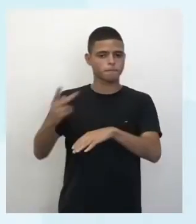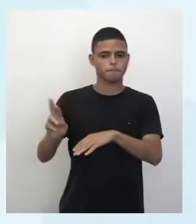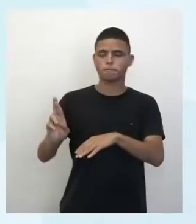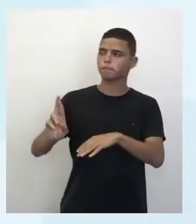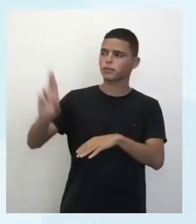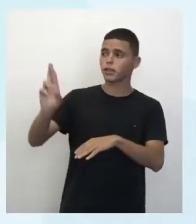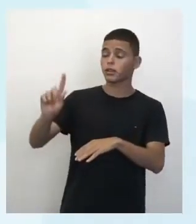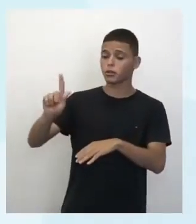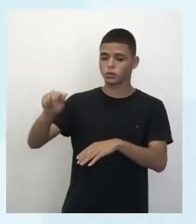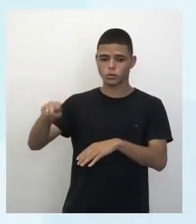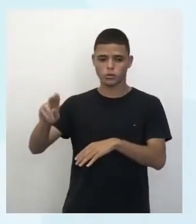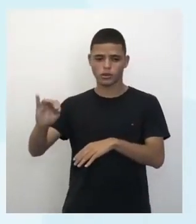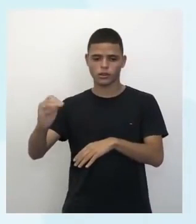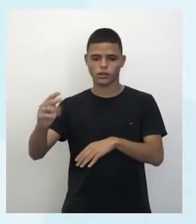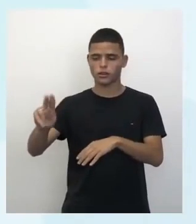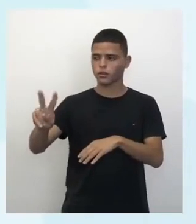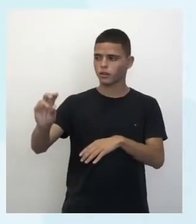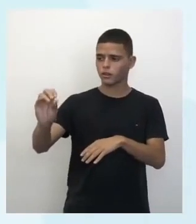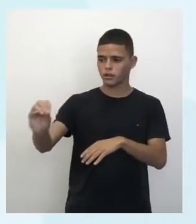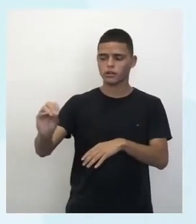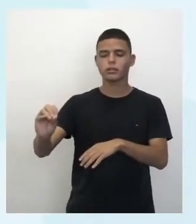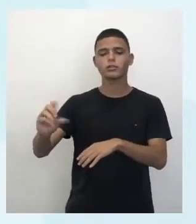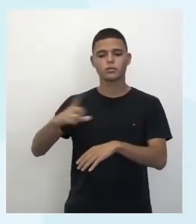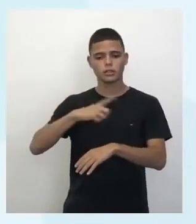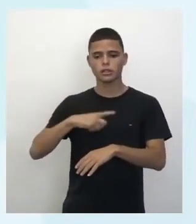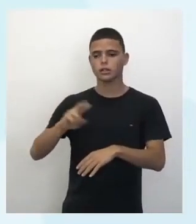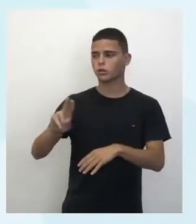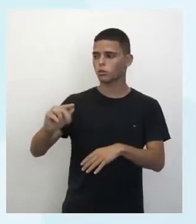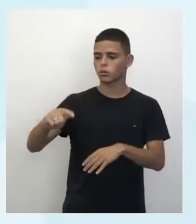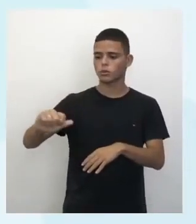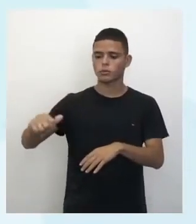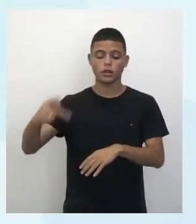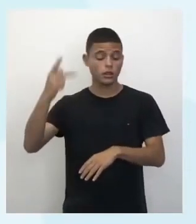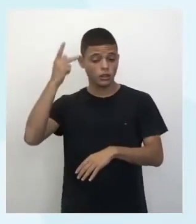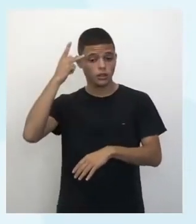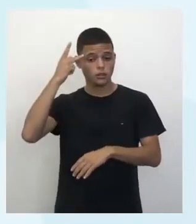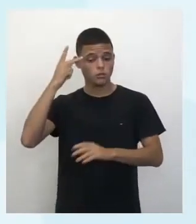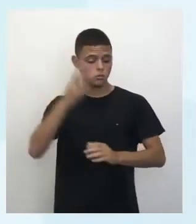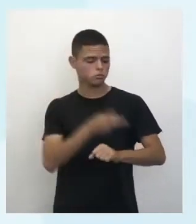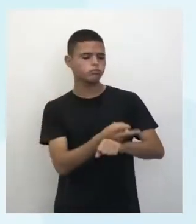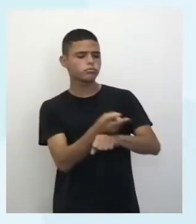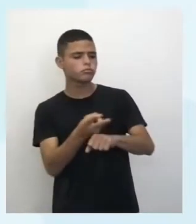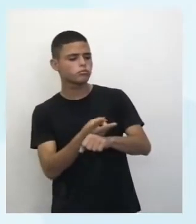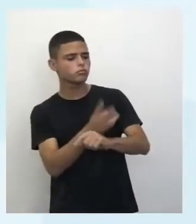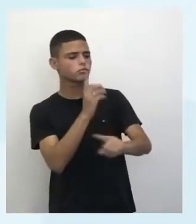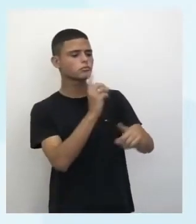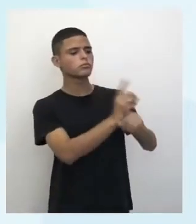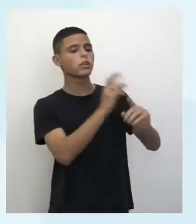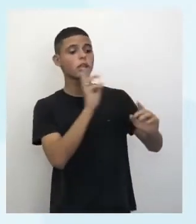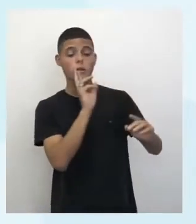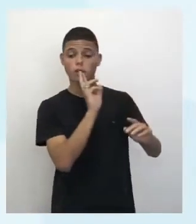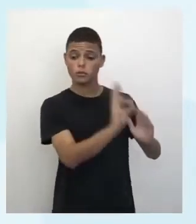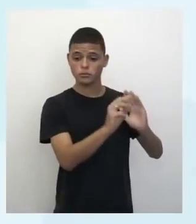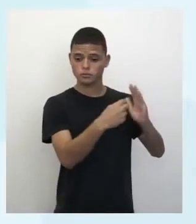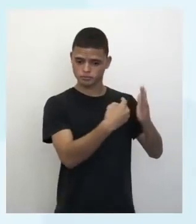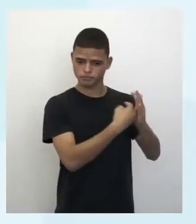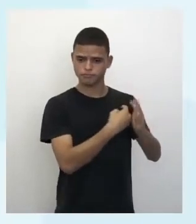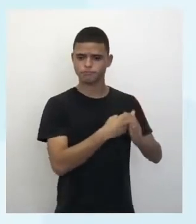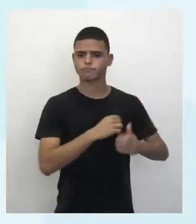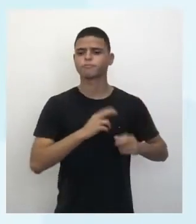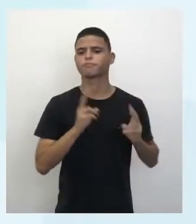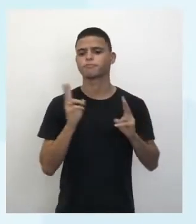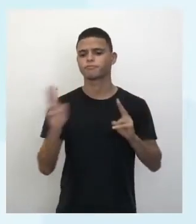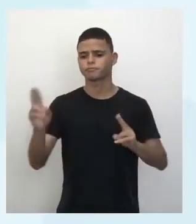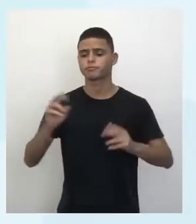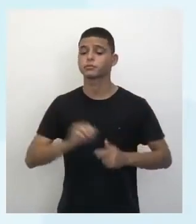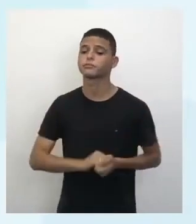Martinelli Massola, do Instituto de Psicologia da USP, em São Paulo, busca responder questões como essas. A questão é, como